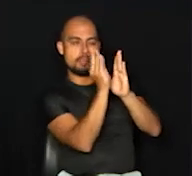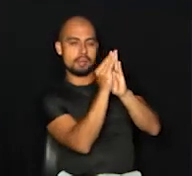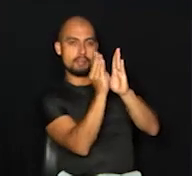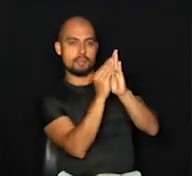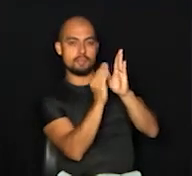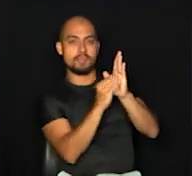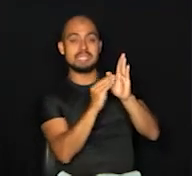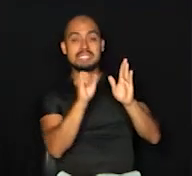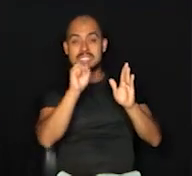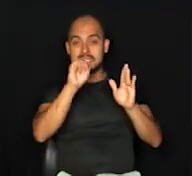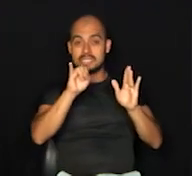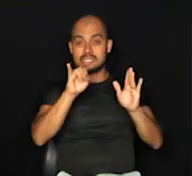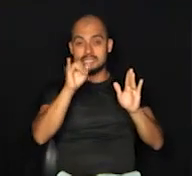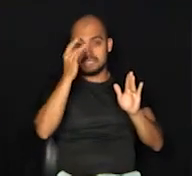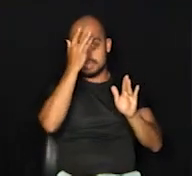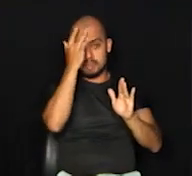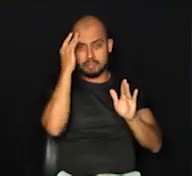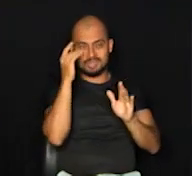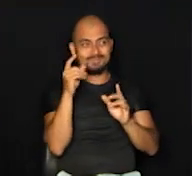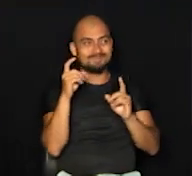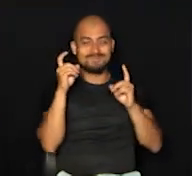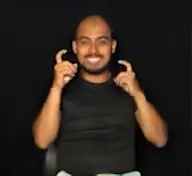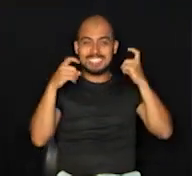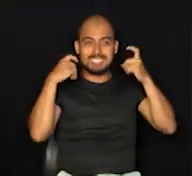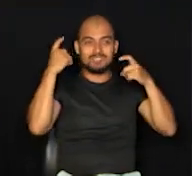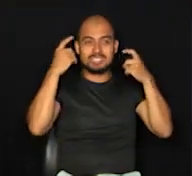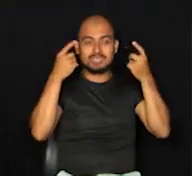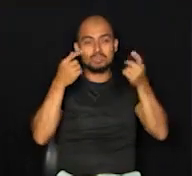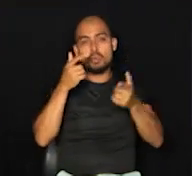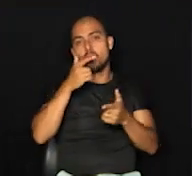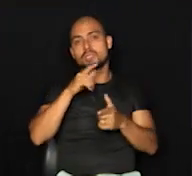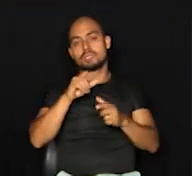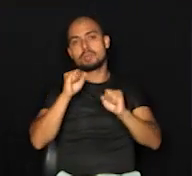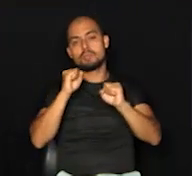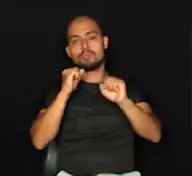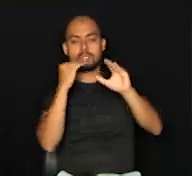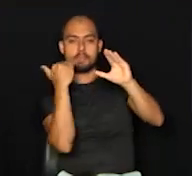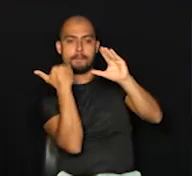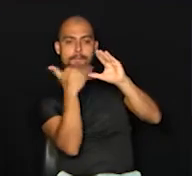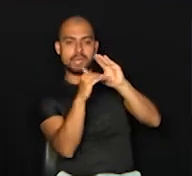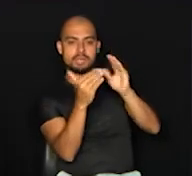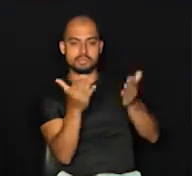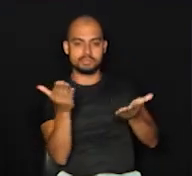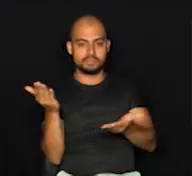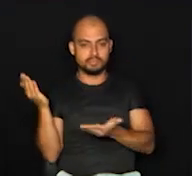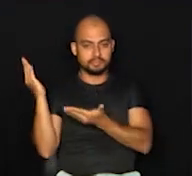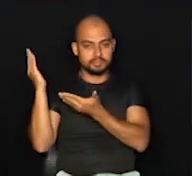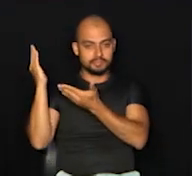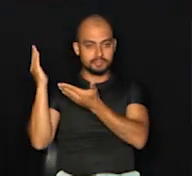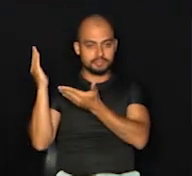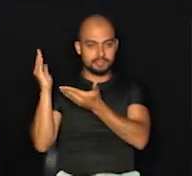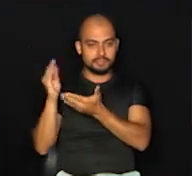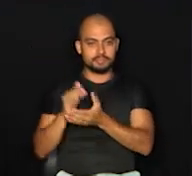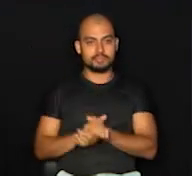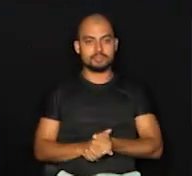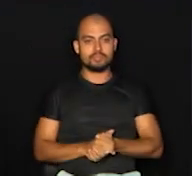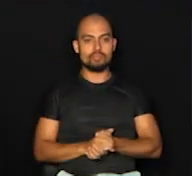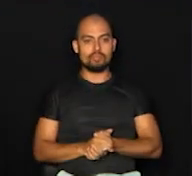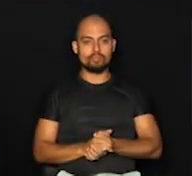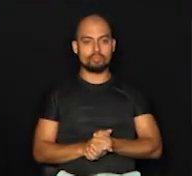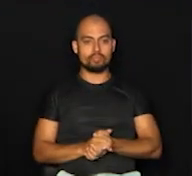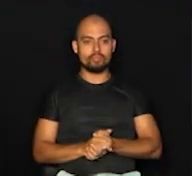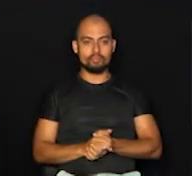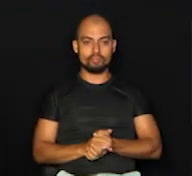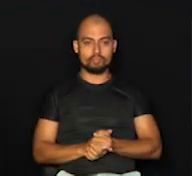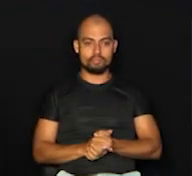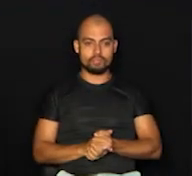Caso o candidato tenha alguma dificuldade em completar a inscrição, deve mandar um e-mail para escola de eletricistas, no